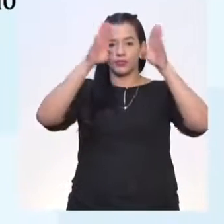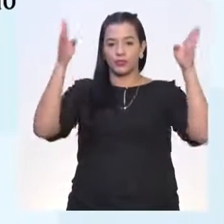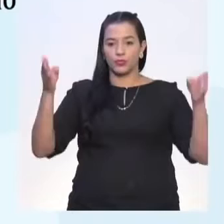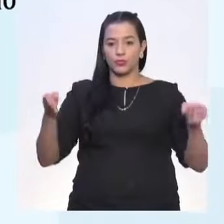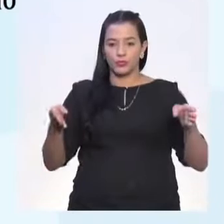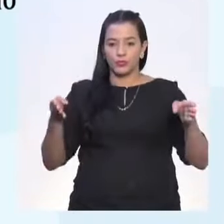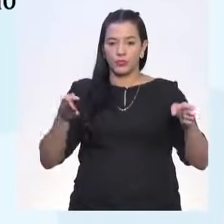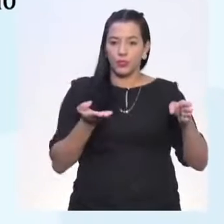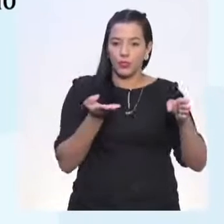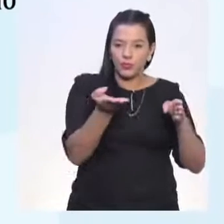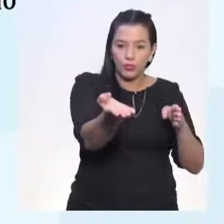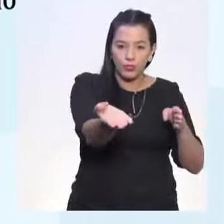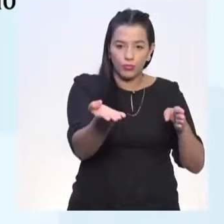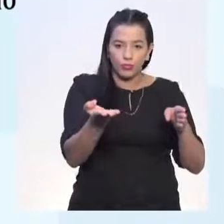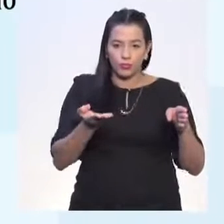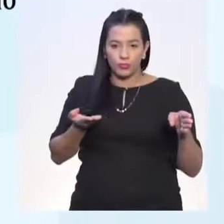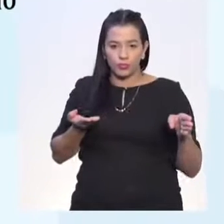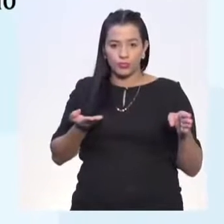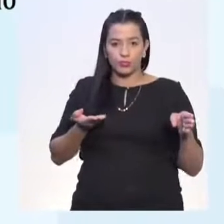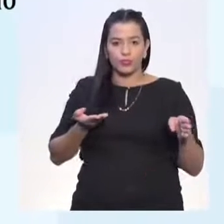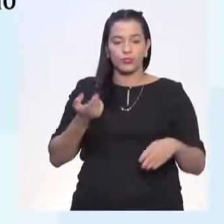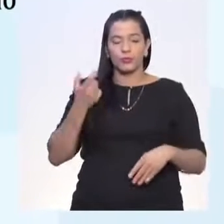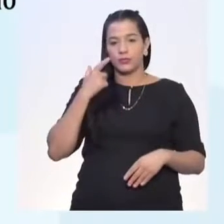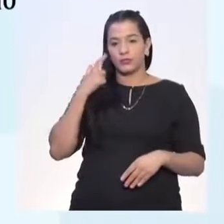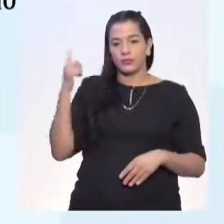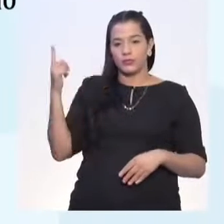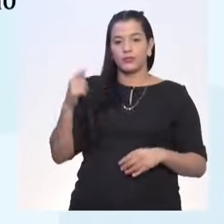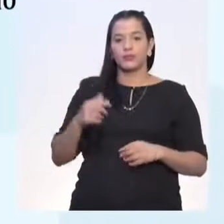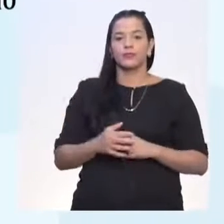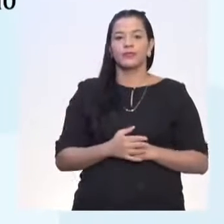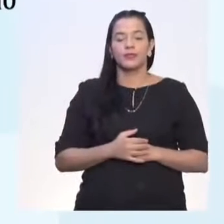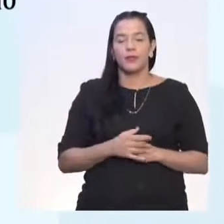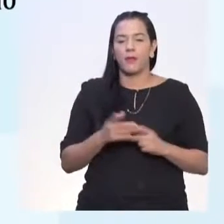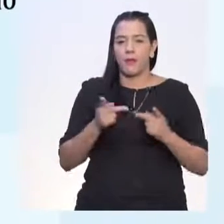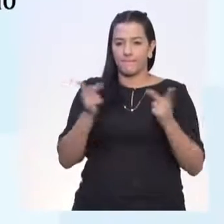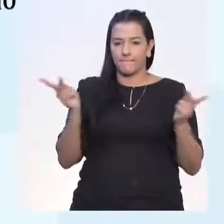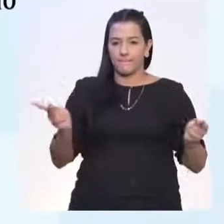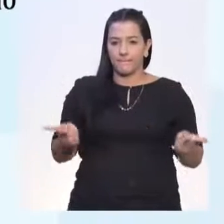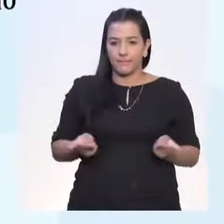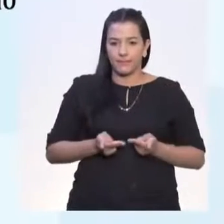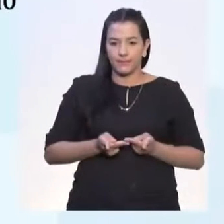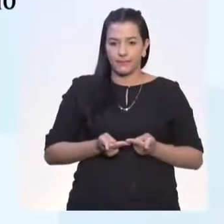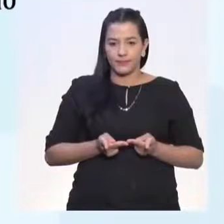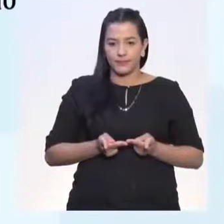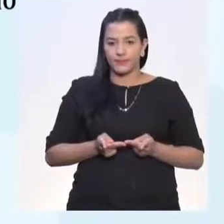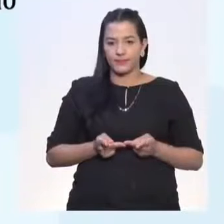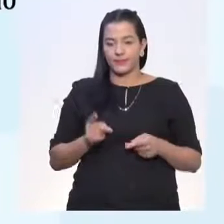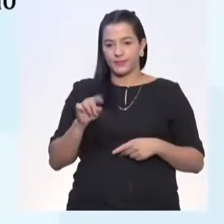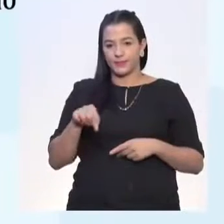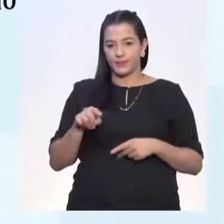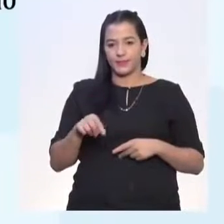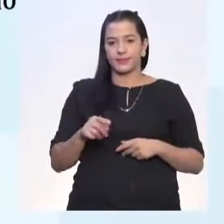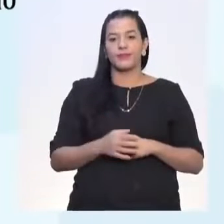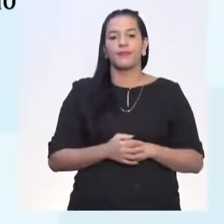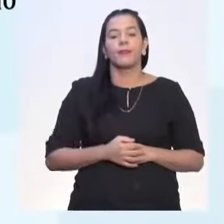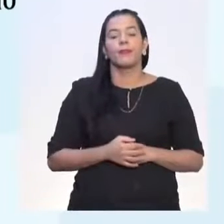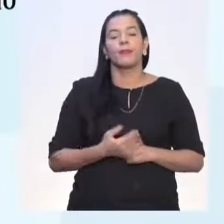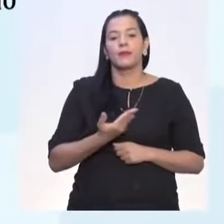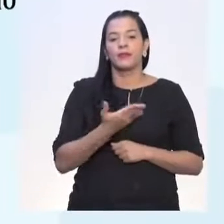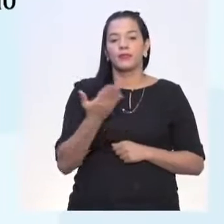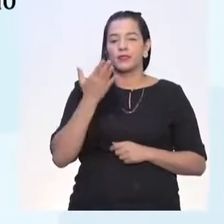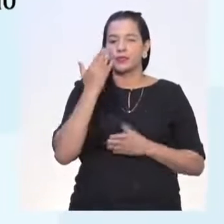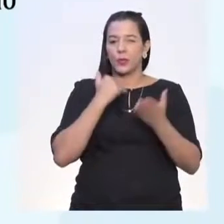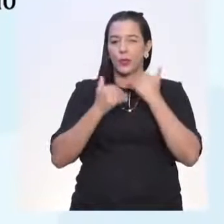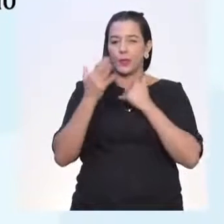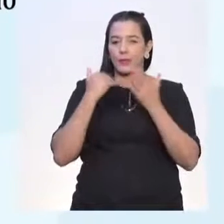pizza quentinha. Você gosta, né, de ficar uma pizza quentinha, mostrando comida deliciosa, pra gente. suculenta ali, para a gente, né, comer ali, degustar